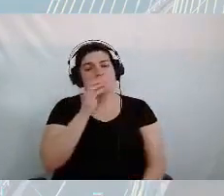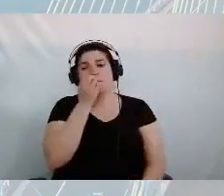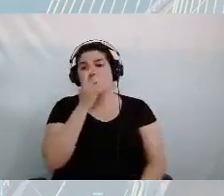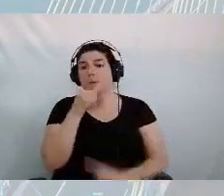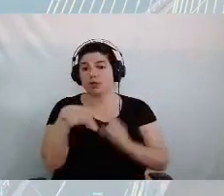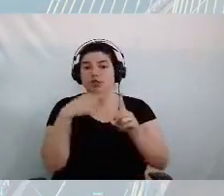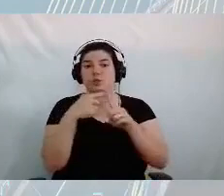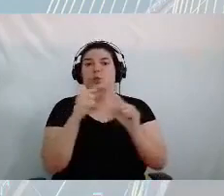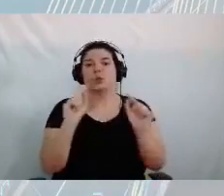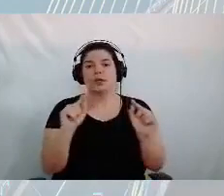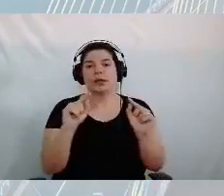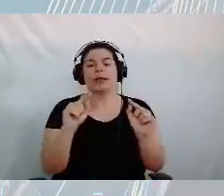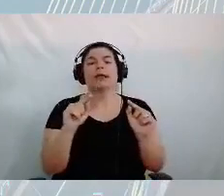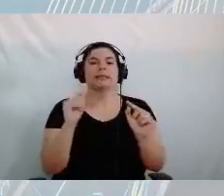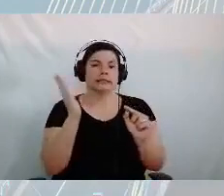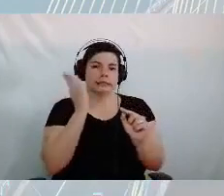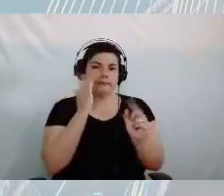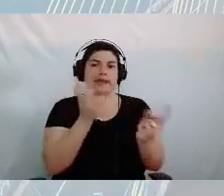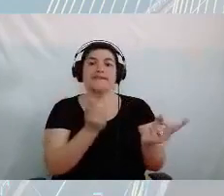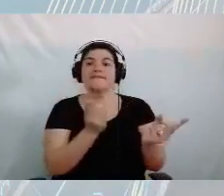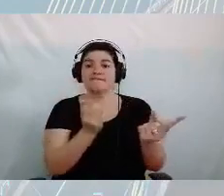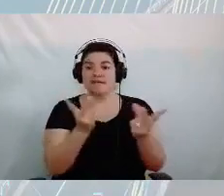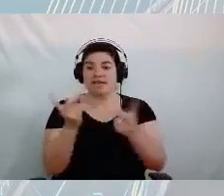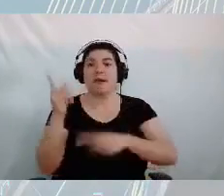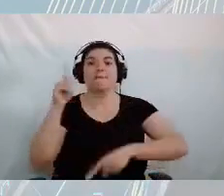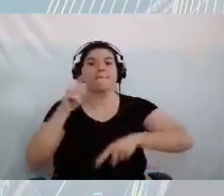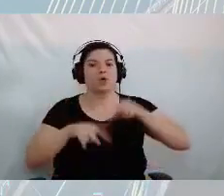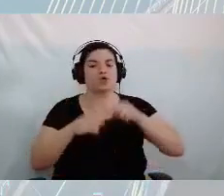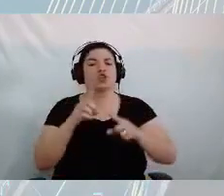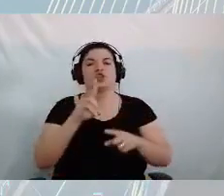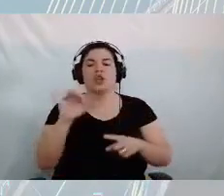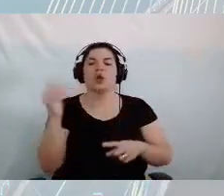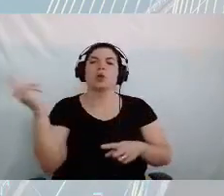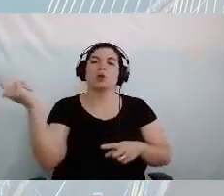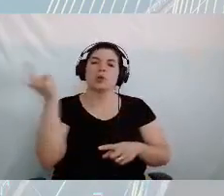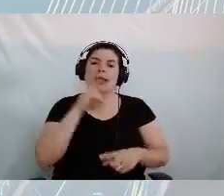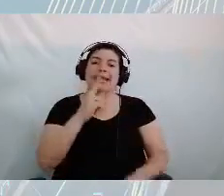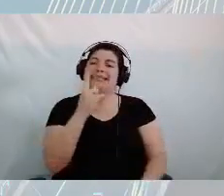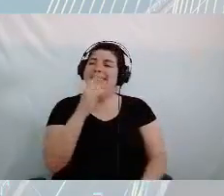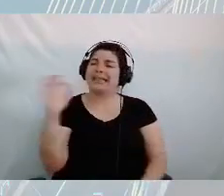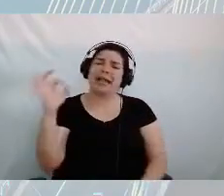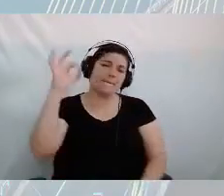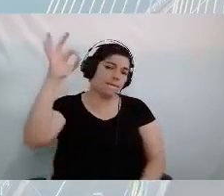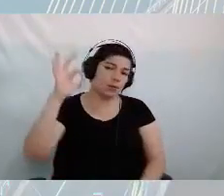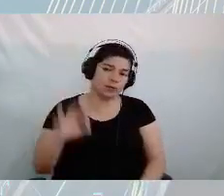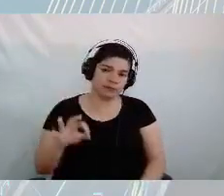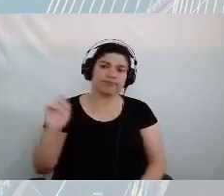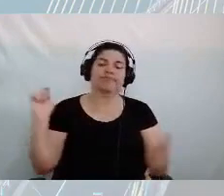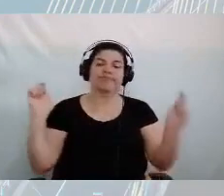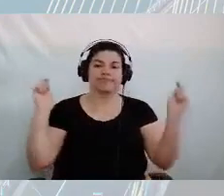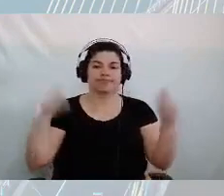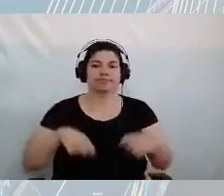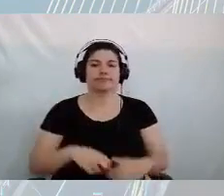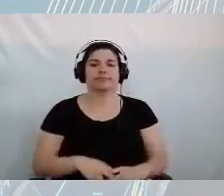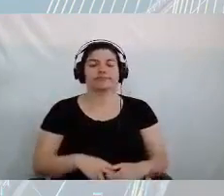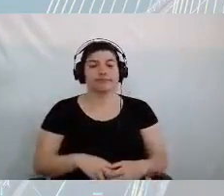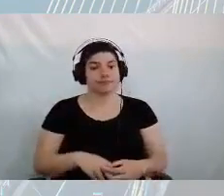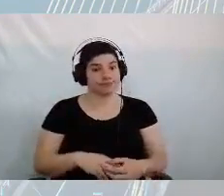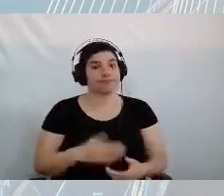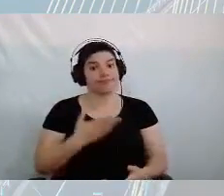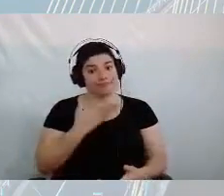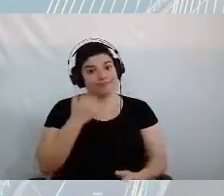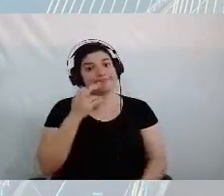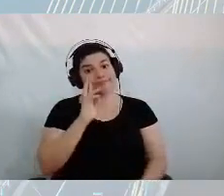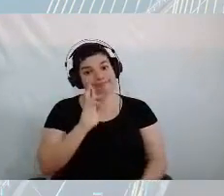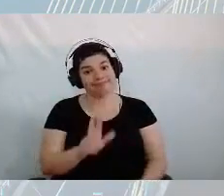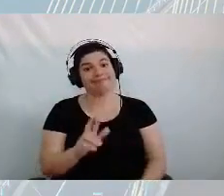nossa métrica de venda dos produtos nesse dia alcançou 100%. Melhor resultado não há